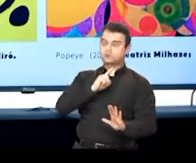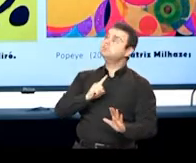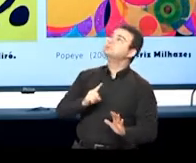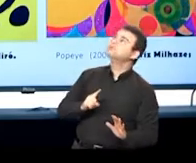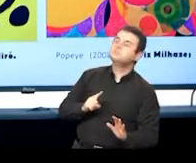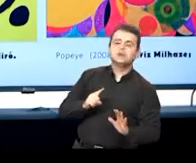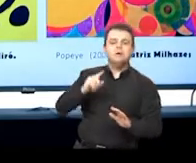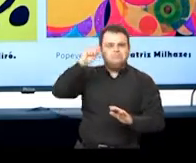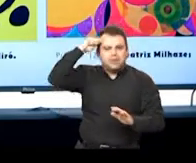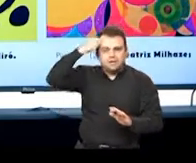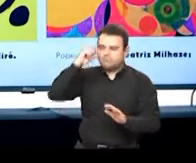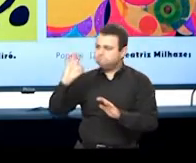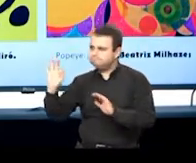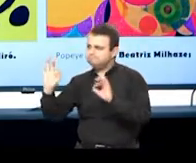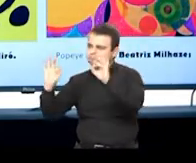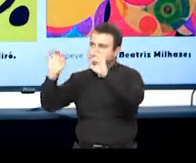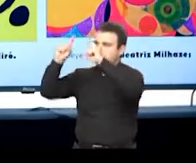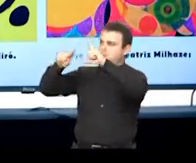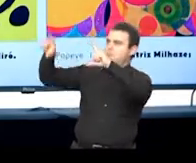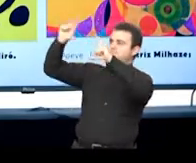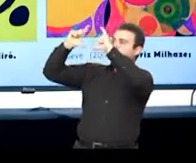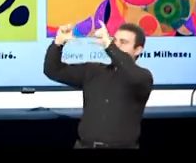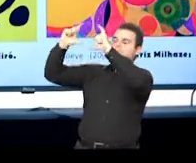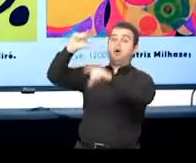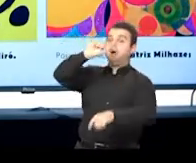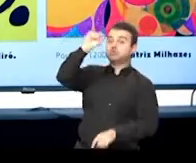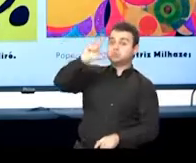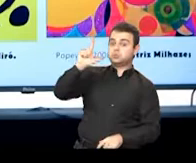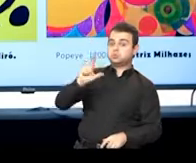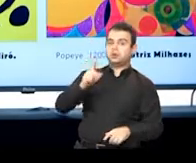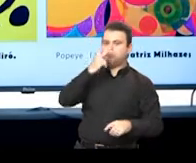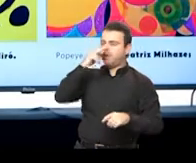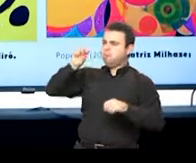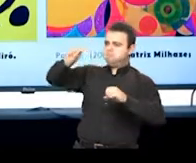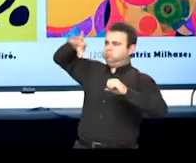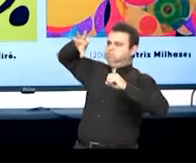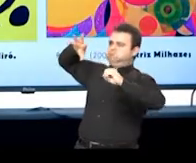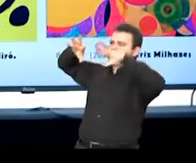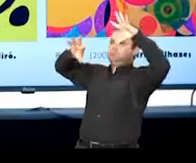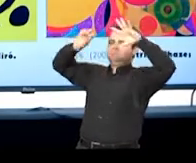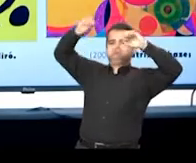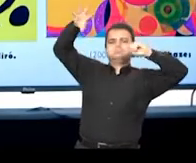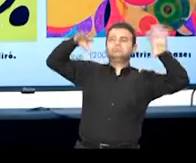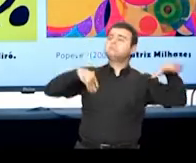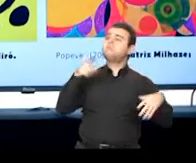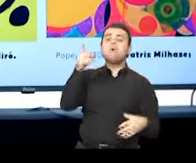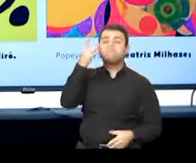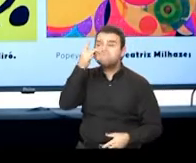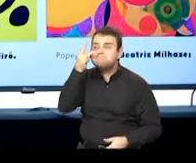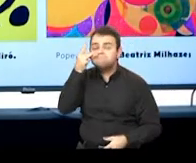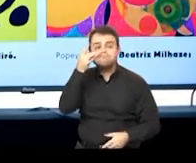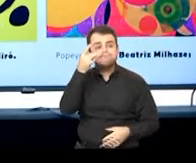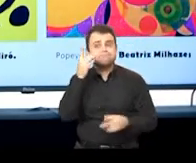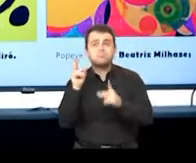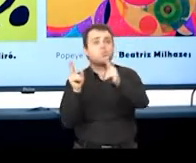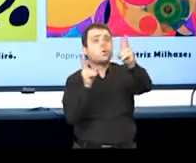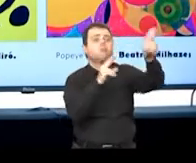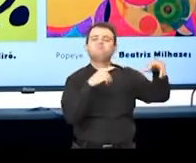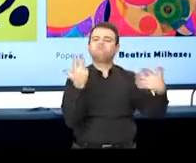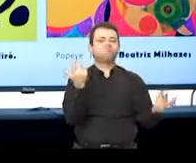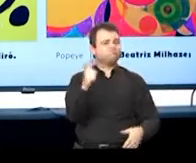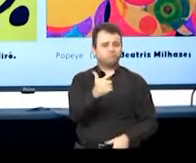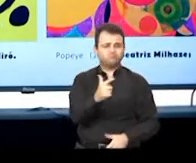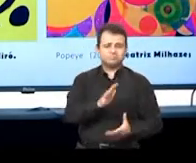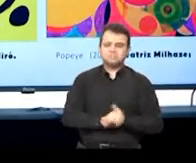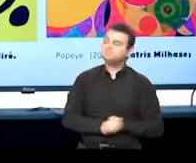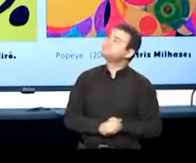amarelo, com pontos pretos, uma bola maior azul, uma explosão cromática, mas nenhuma representação figurativa.